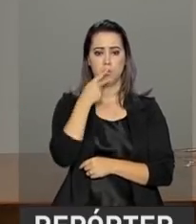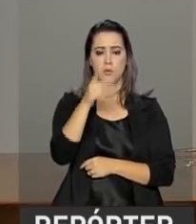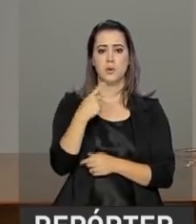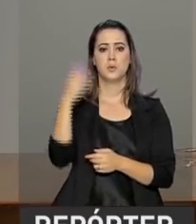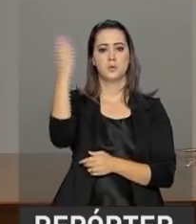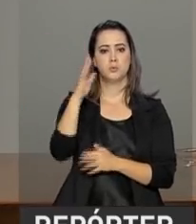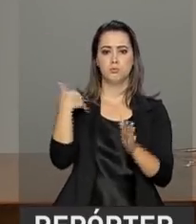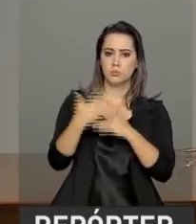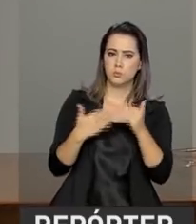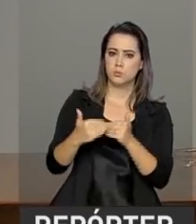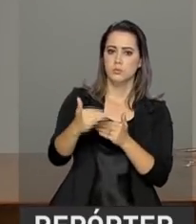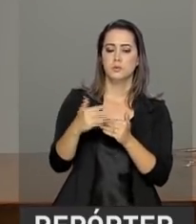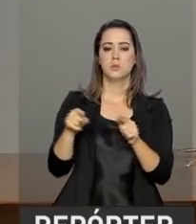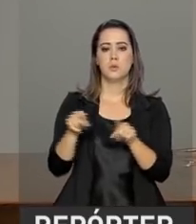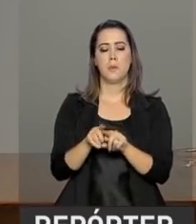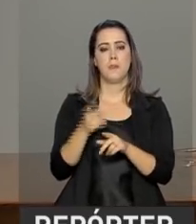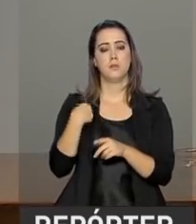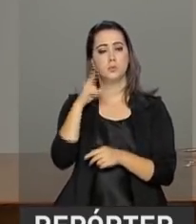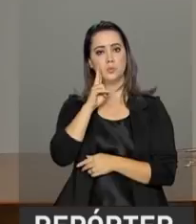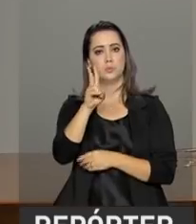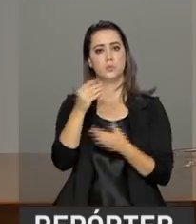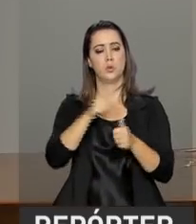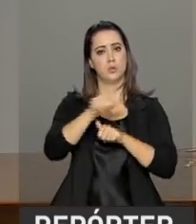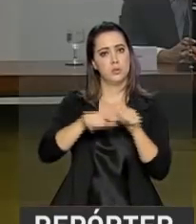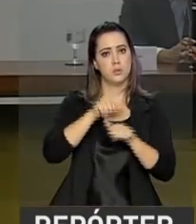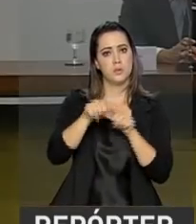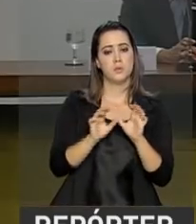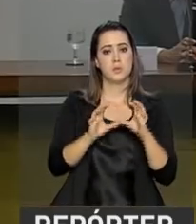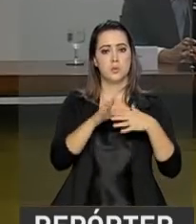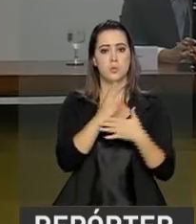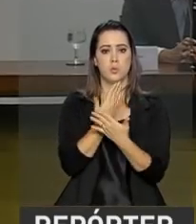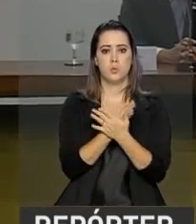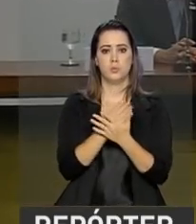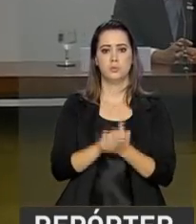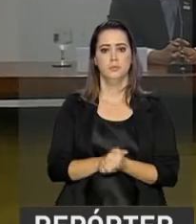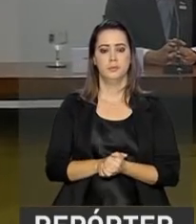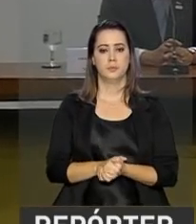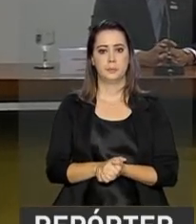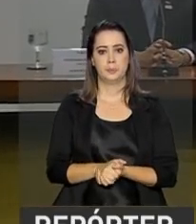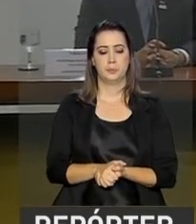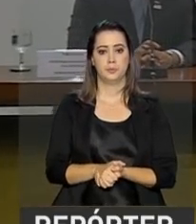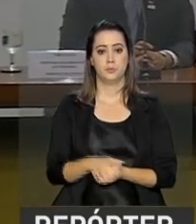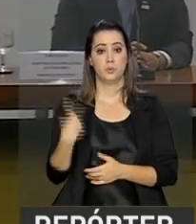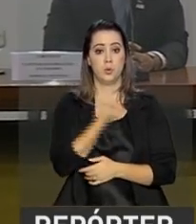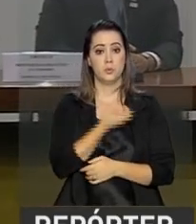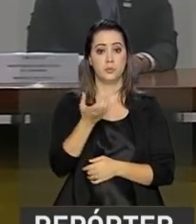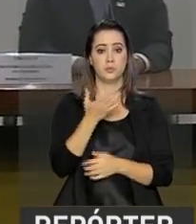dar continuidade ao processo de revitalização do bloco. Nós nos dedicamos a